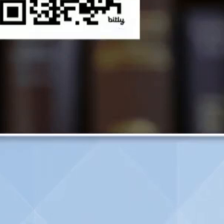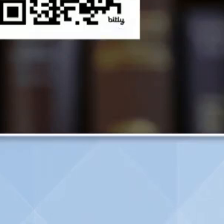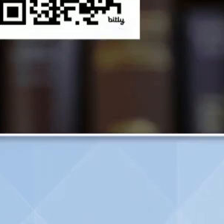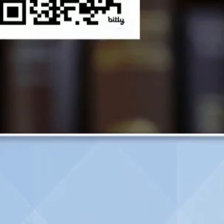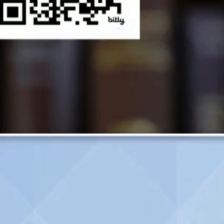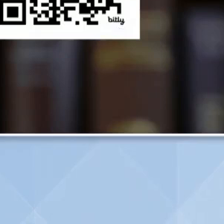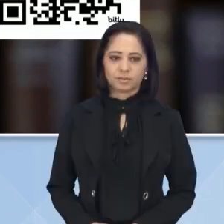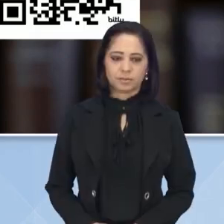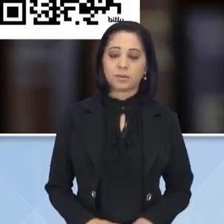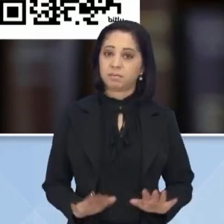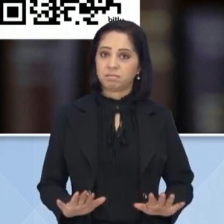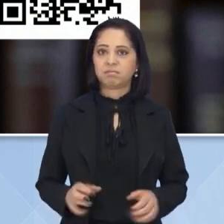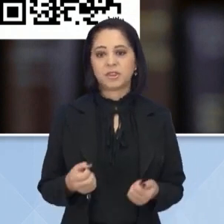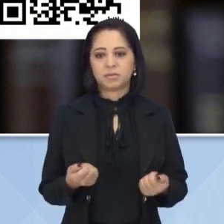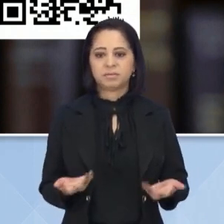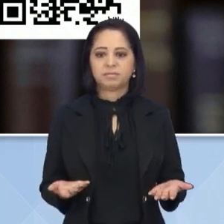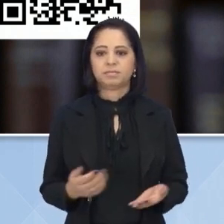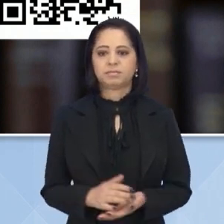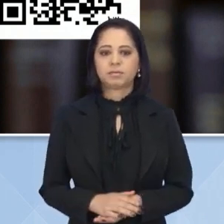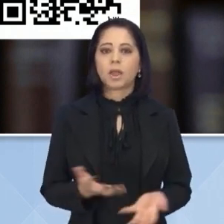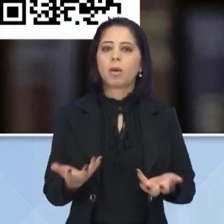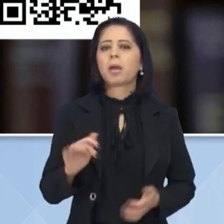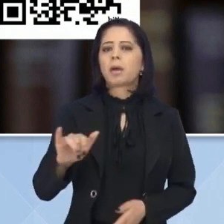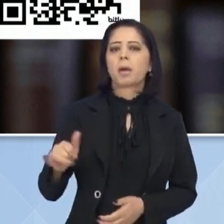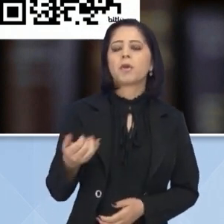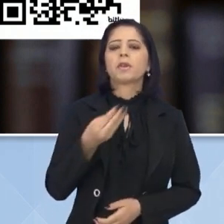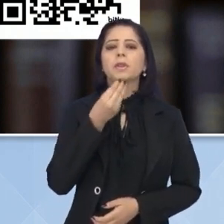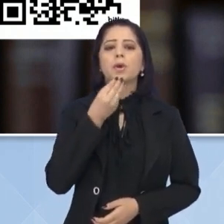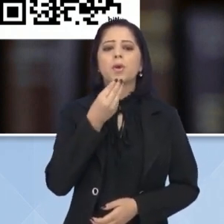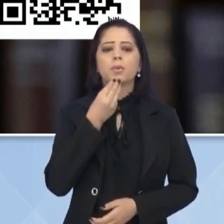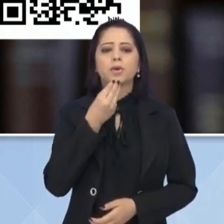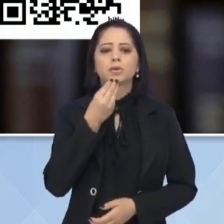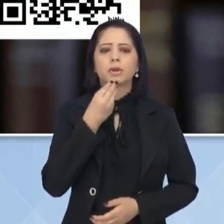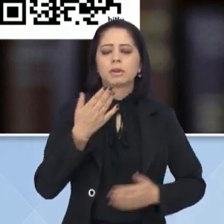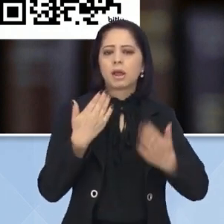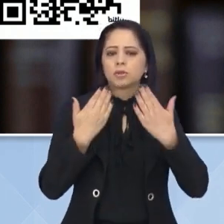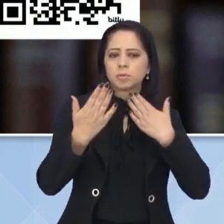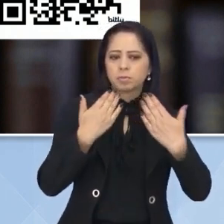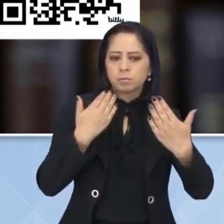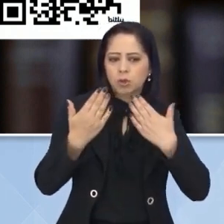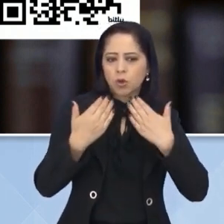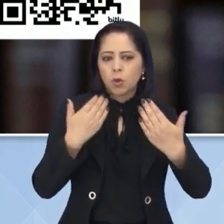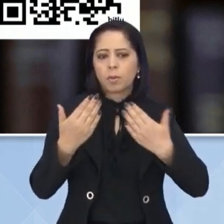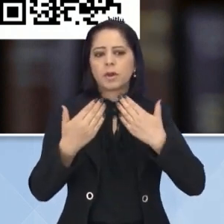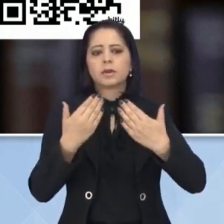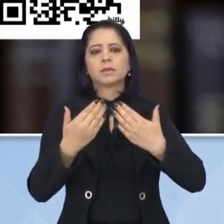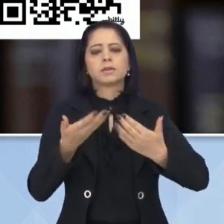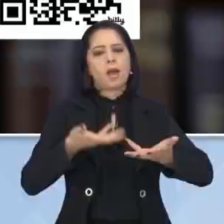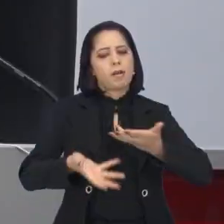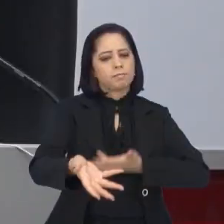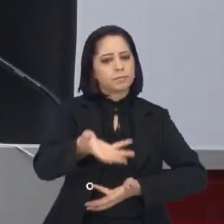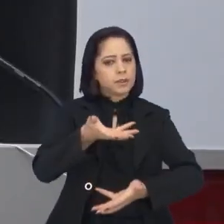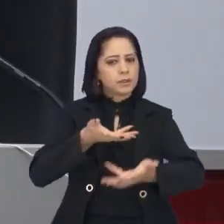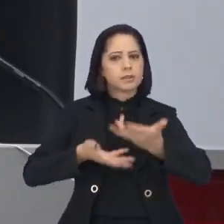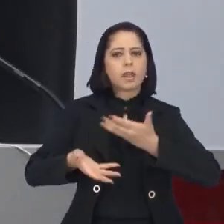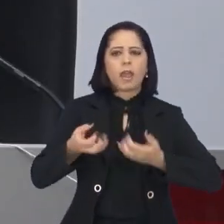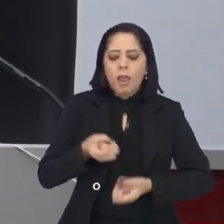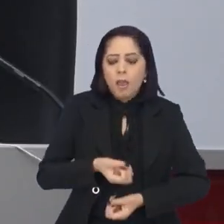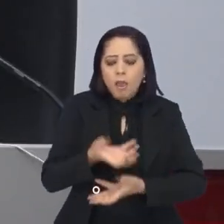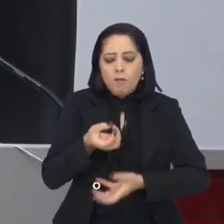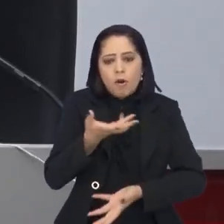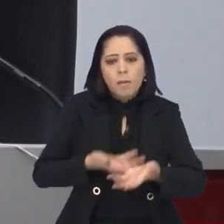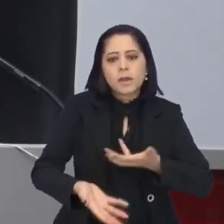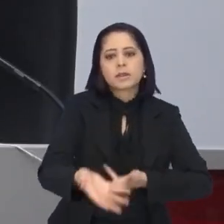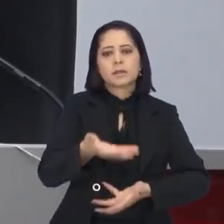eh bom E queria aproveitar essa oportunidade de diálogo de difusão disseminação de conhecimento para